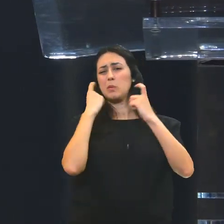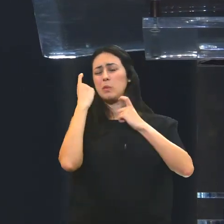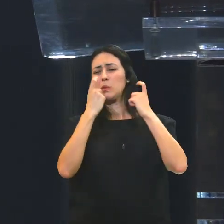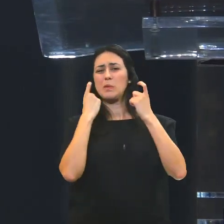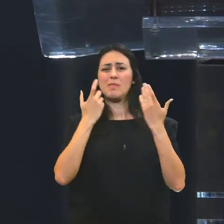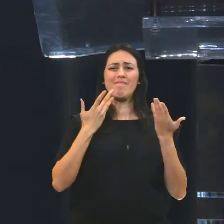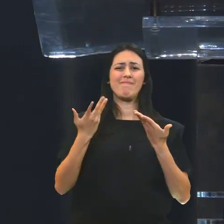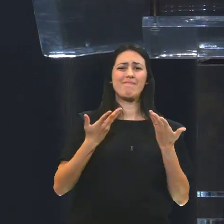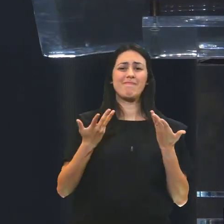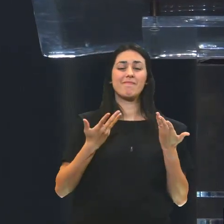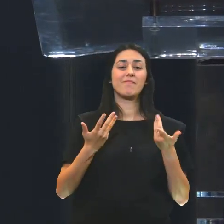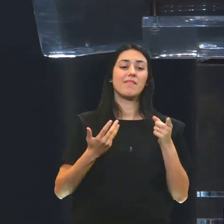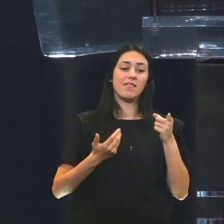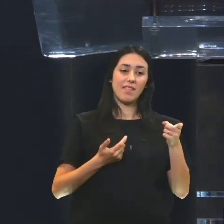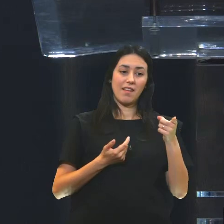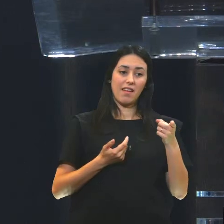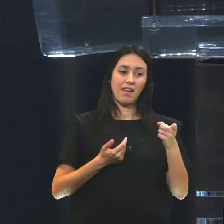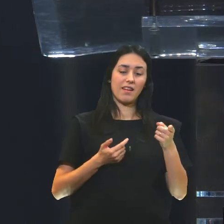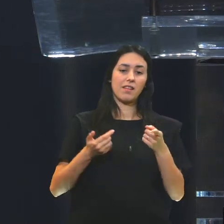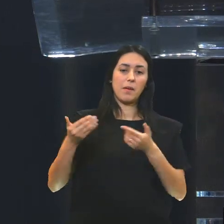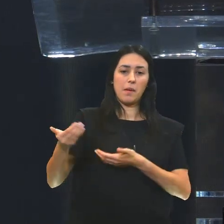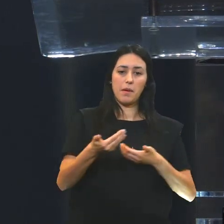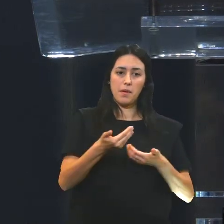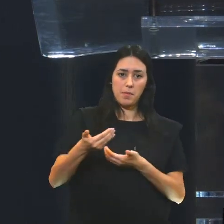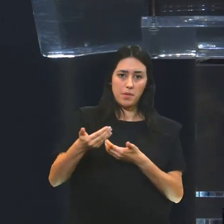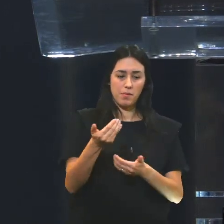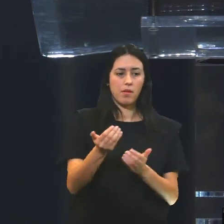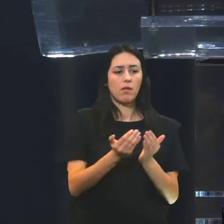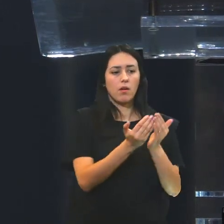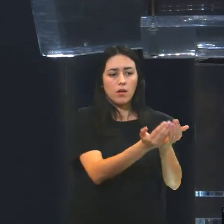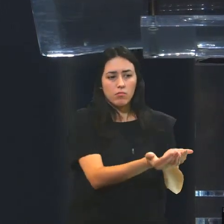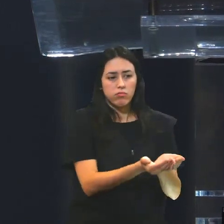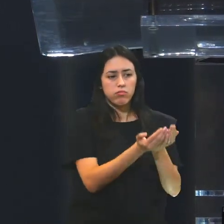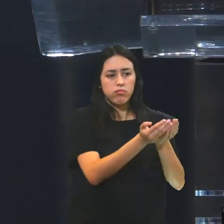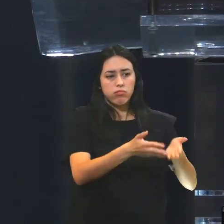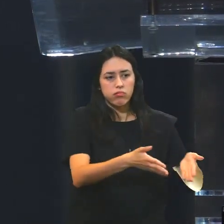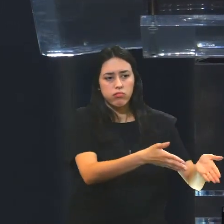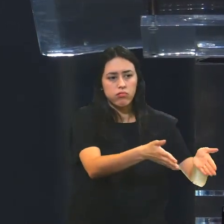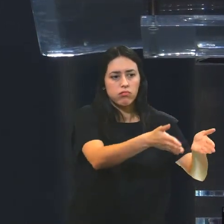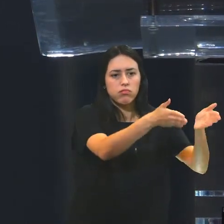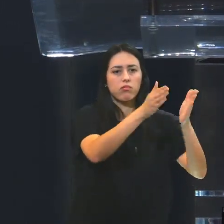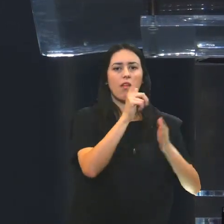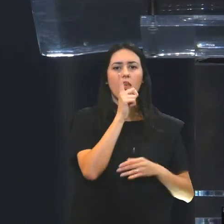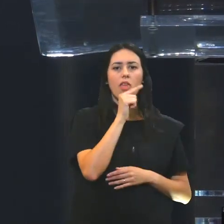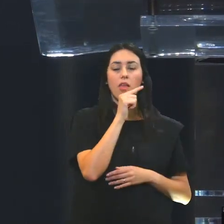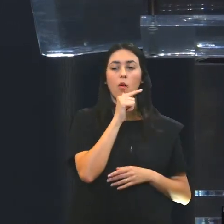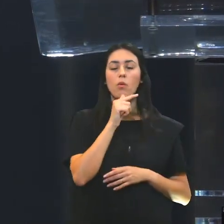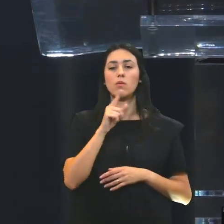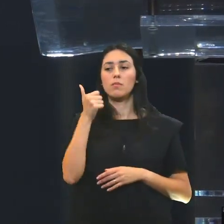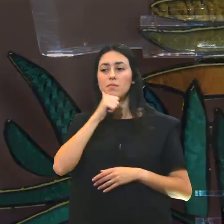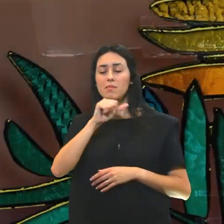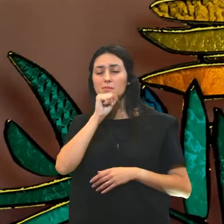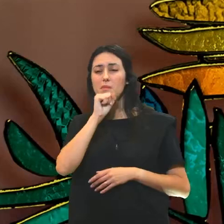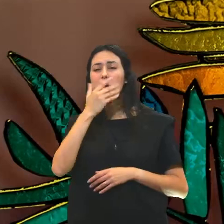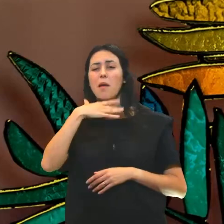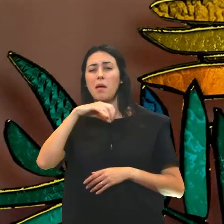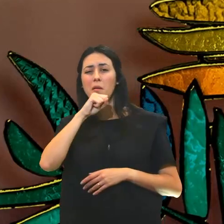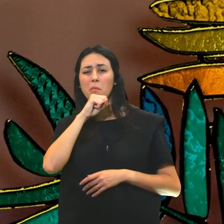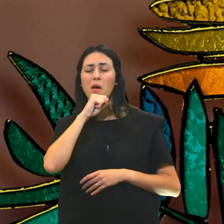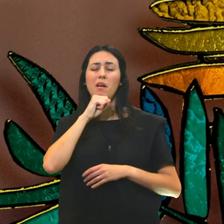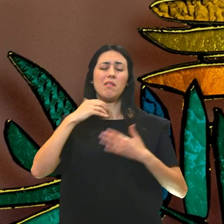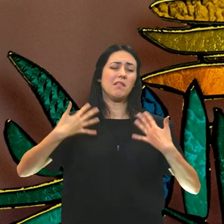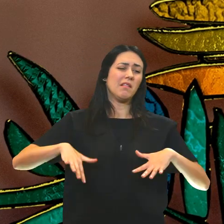criança começa a ser levada pelas águas do rio, e o desespero da mãe e do pai, a oração, e agora Deus, o que